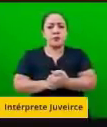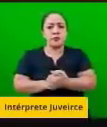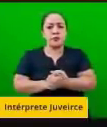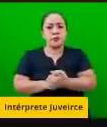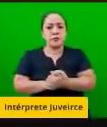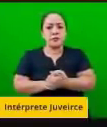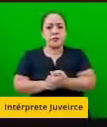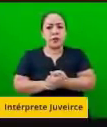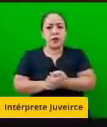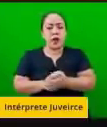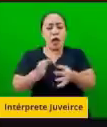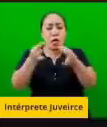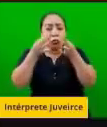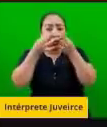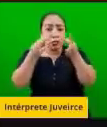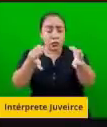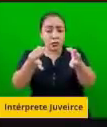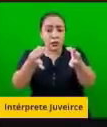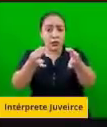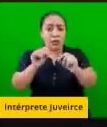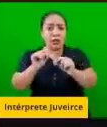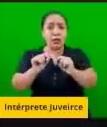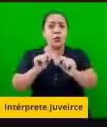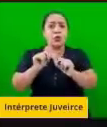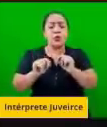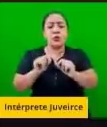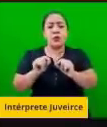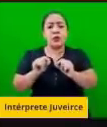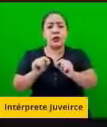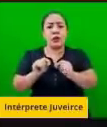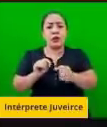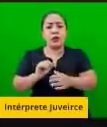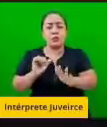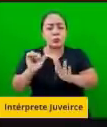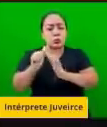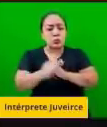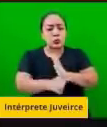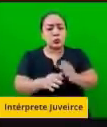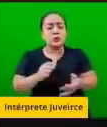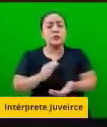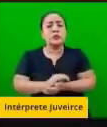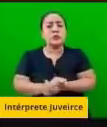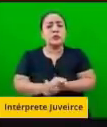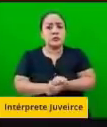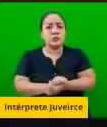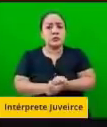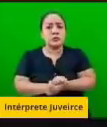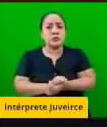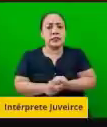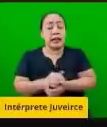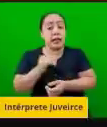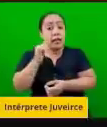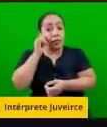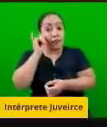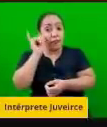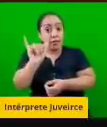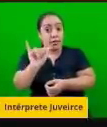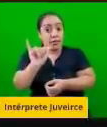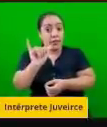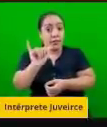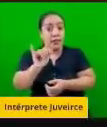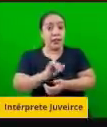atentos a alguns parâmetros, por exemplo, alguns termos que nós devemos evitar.